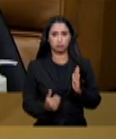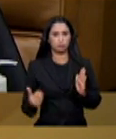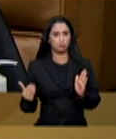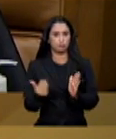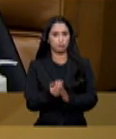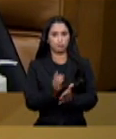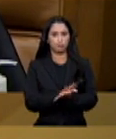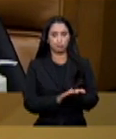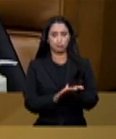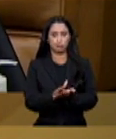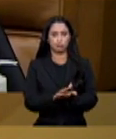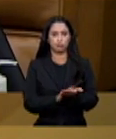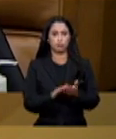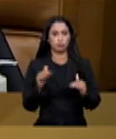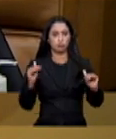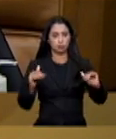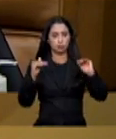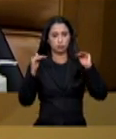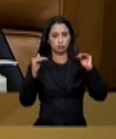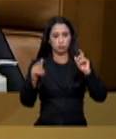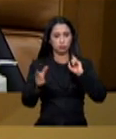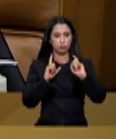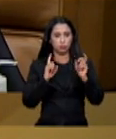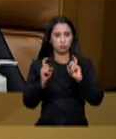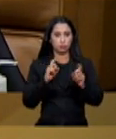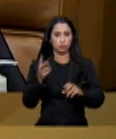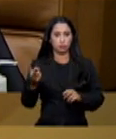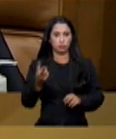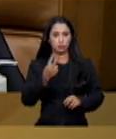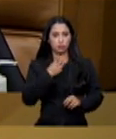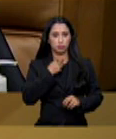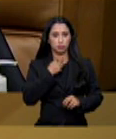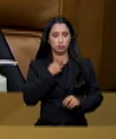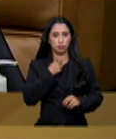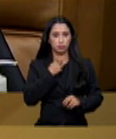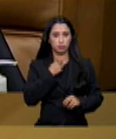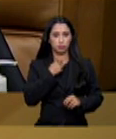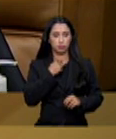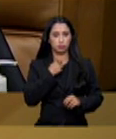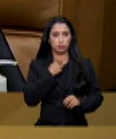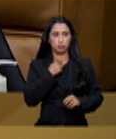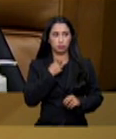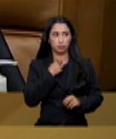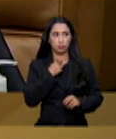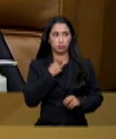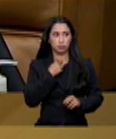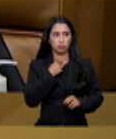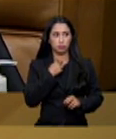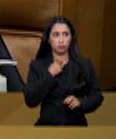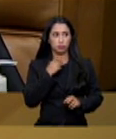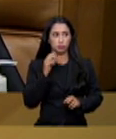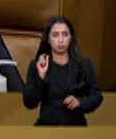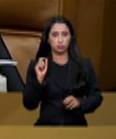ultrapassado, eis que a autoridade administrativa não pode adentrar aspectos